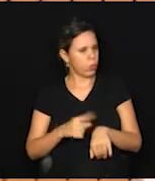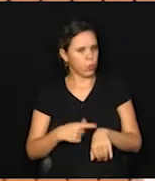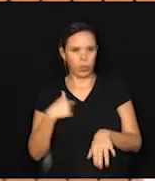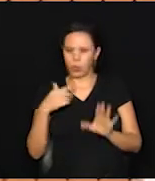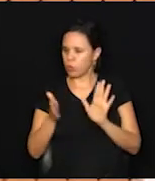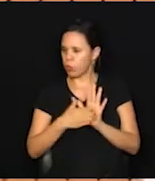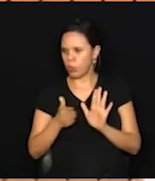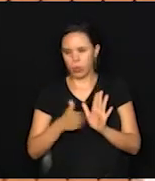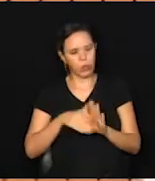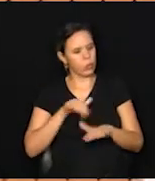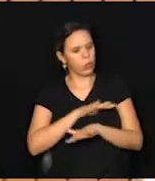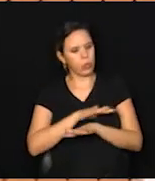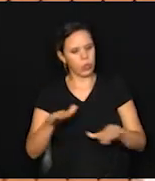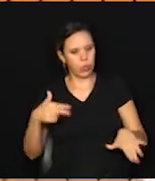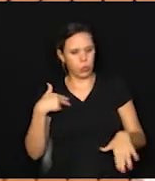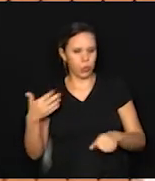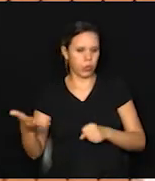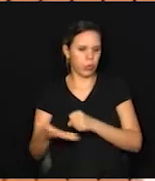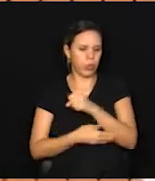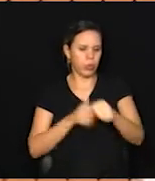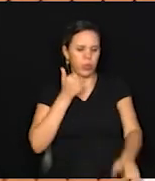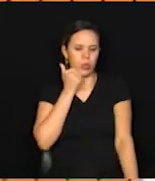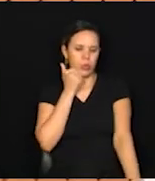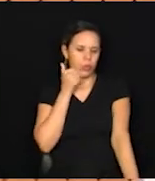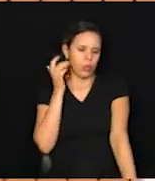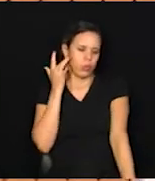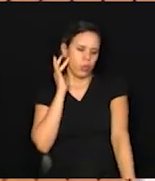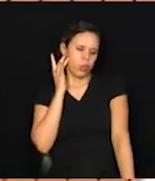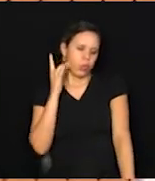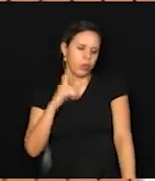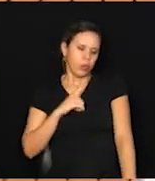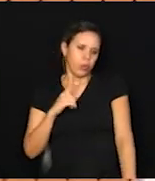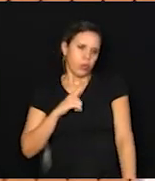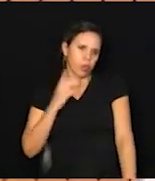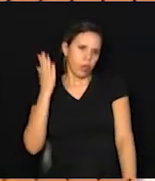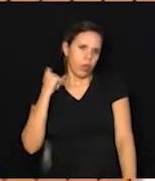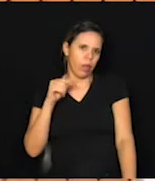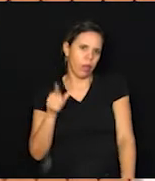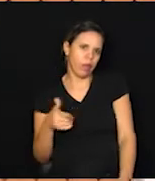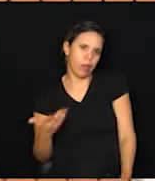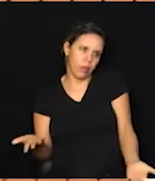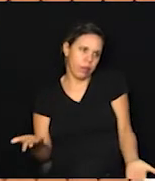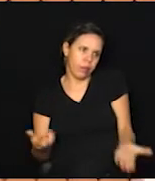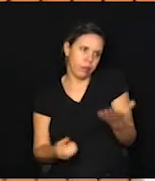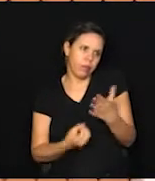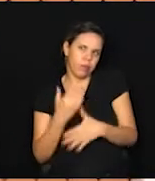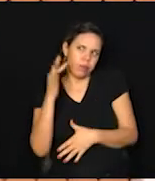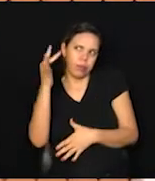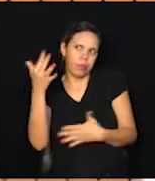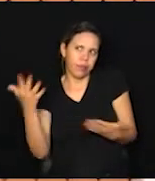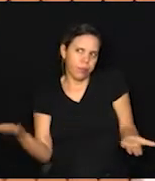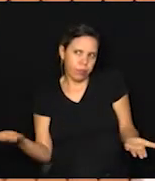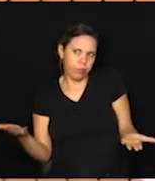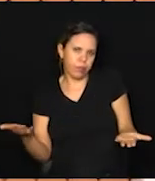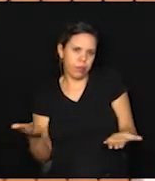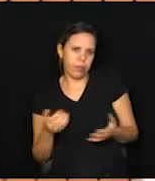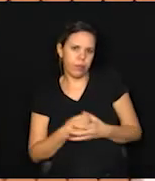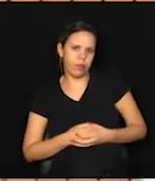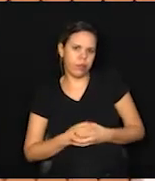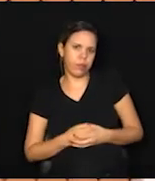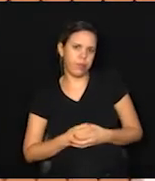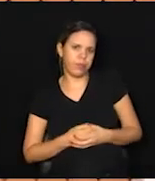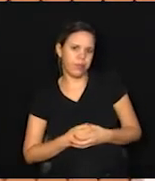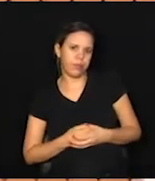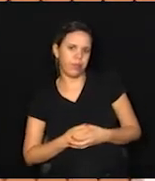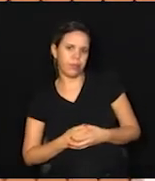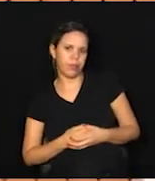nada que não seja embasado na ciência, então acho que a gente tem que saber que isso vai gerar lá na frente, né,